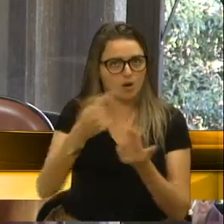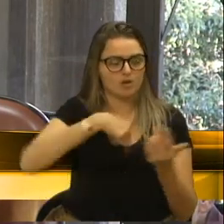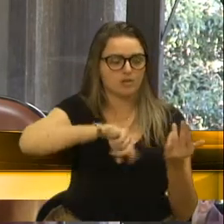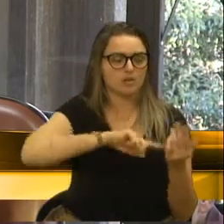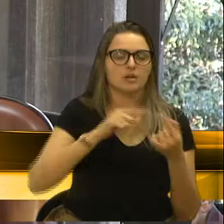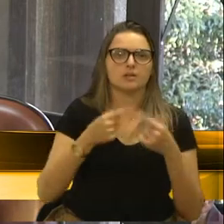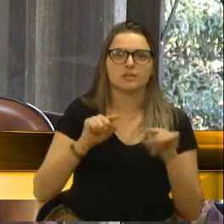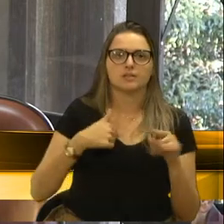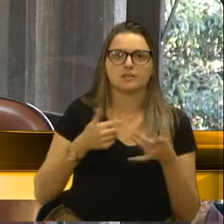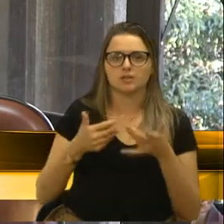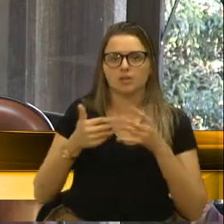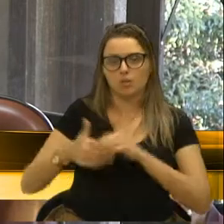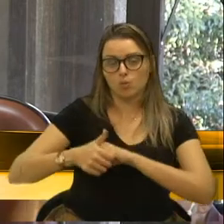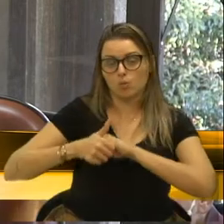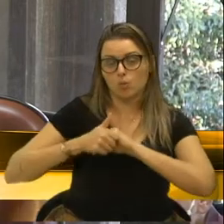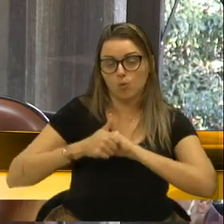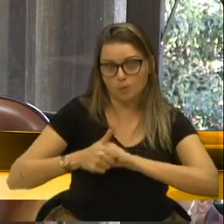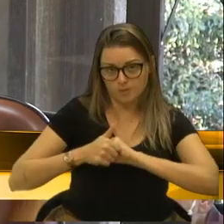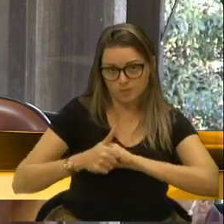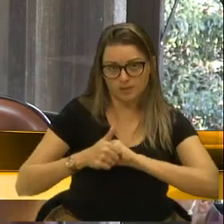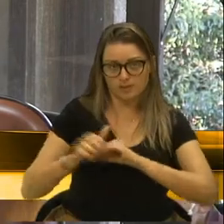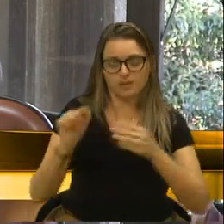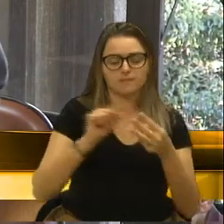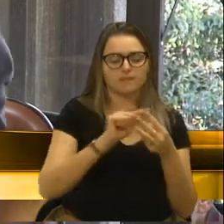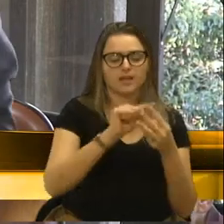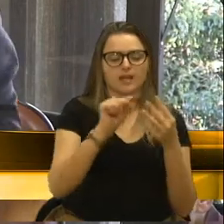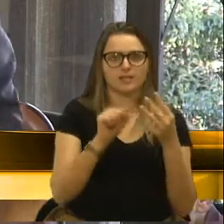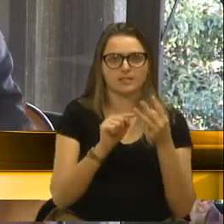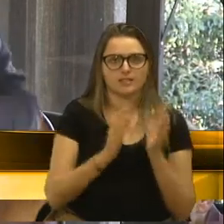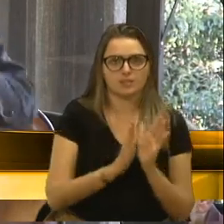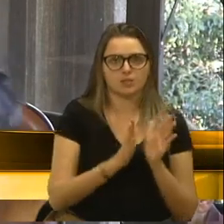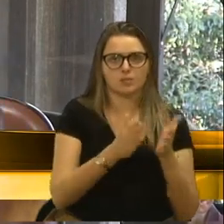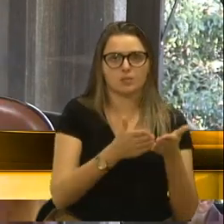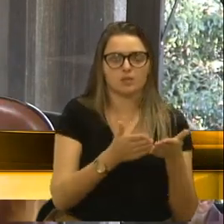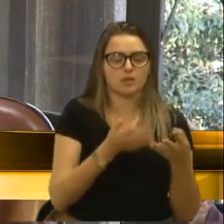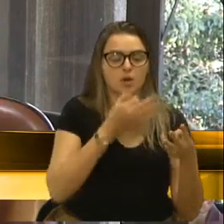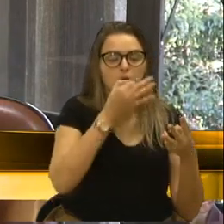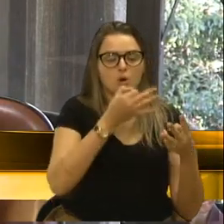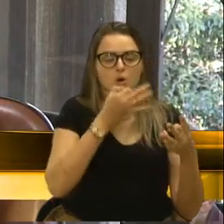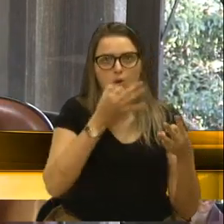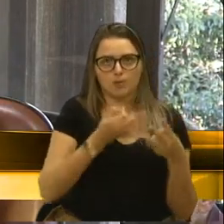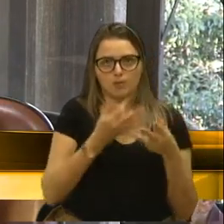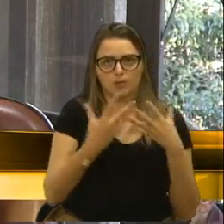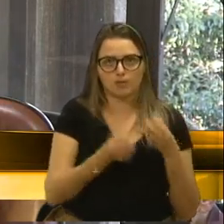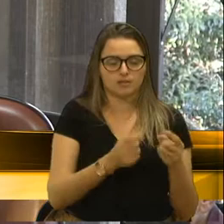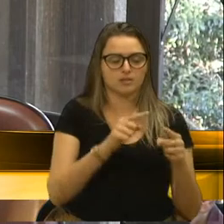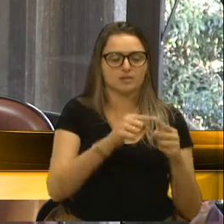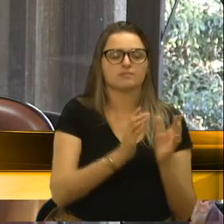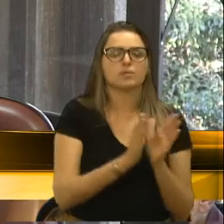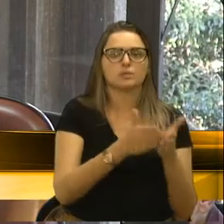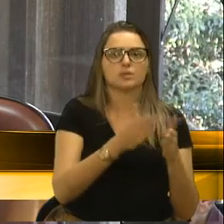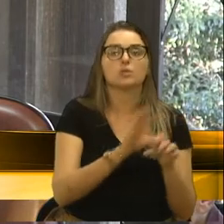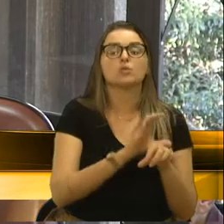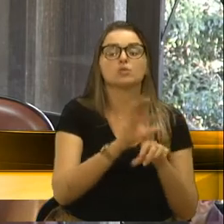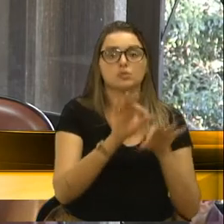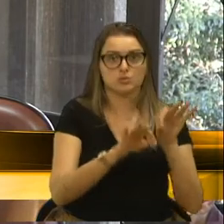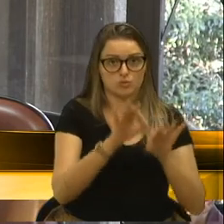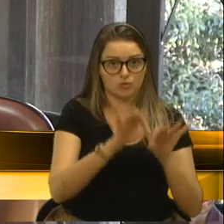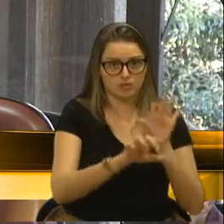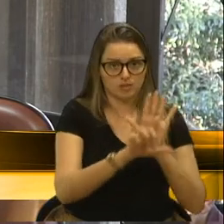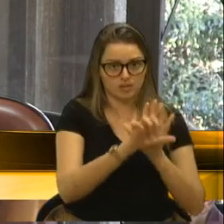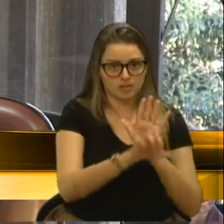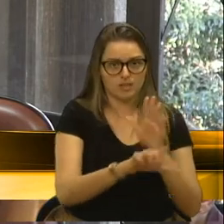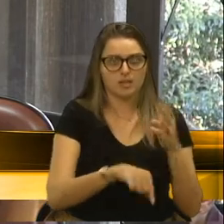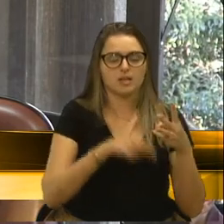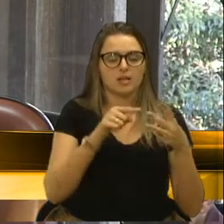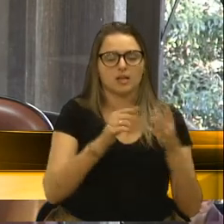presidente, cumprimentar as 3 comissões que exararam parecer neste projeto, a Comissão de Constituição e Justiça, a comissão que